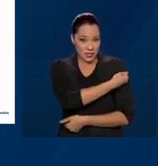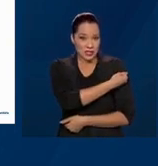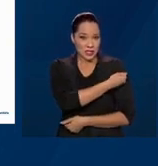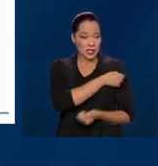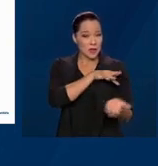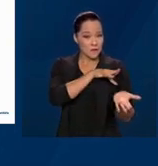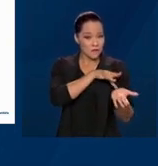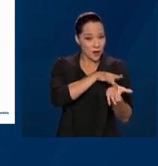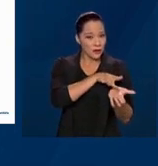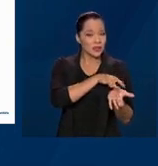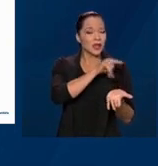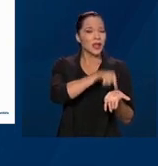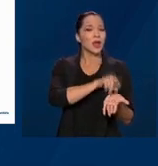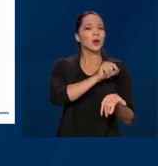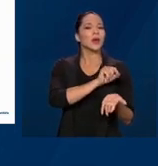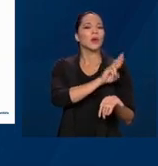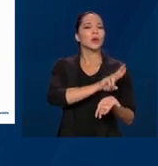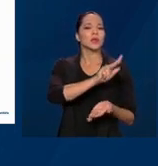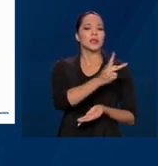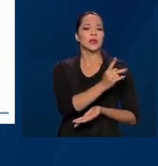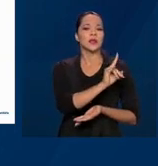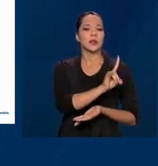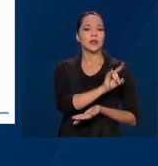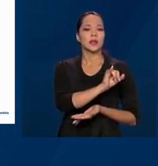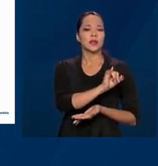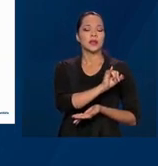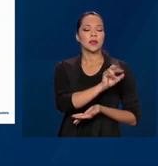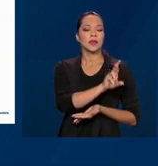alumínio. O hidróxido de alumínio